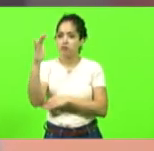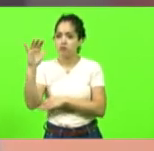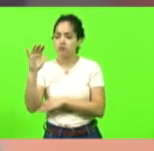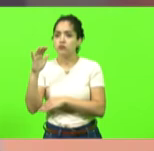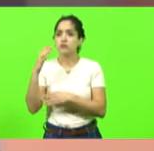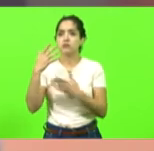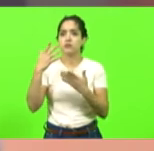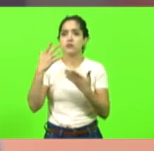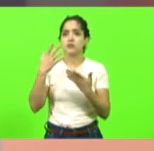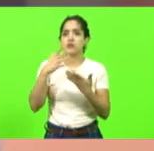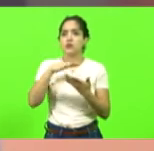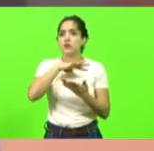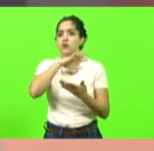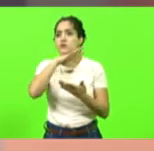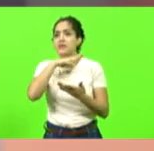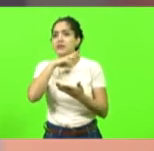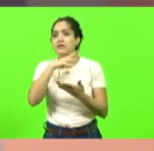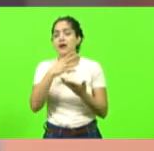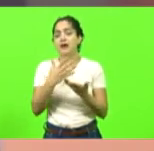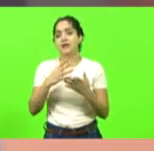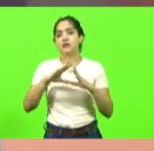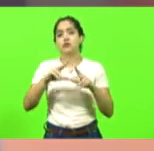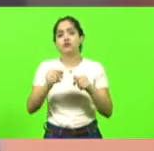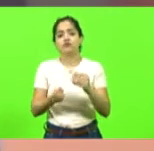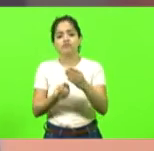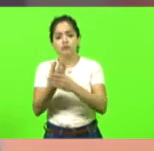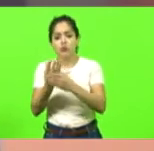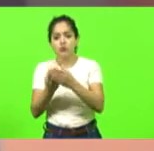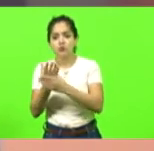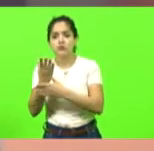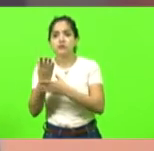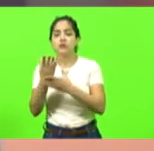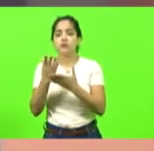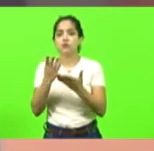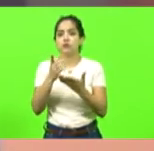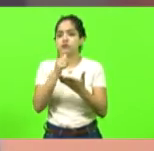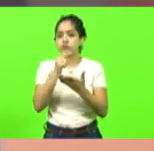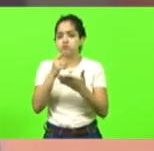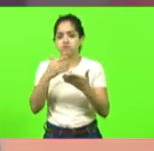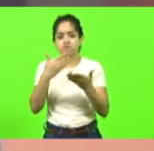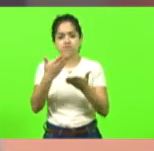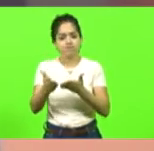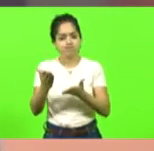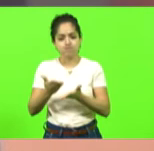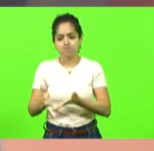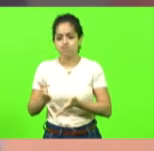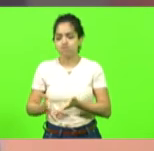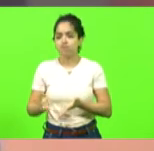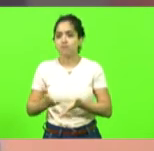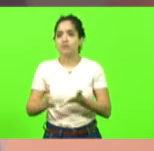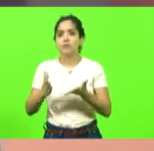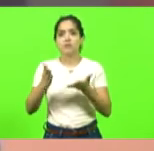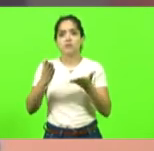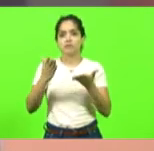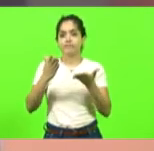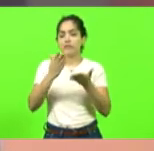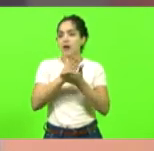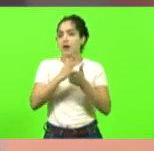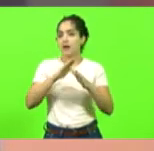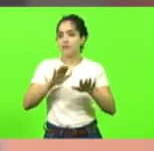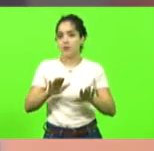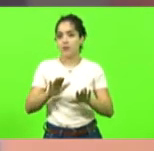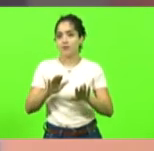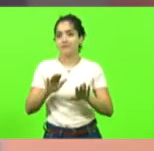e também a toda a produção aquática, tudo se perdeu, aquele ecossistema se perdeu. mas